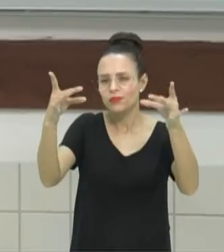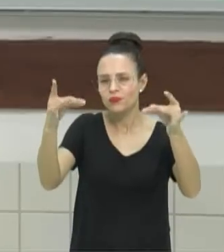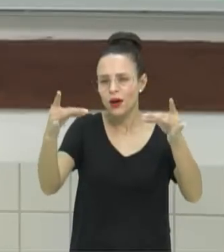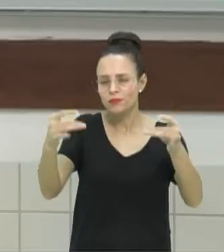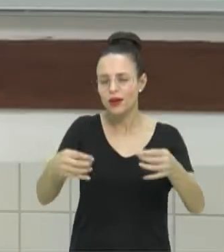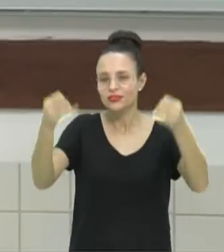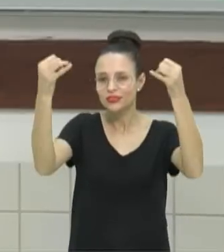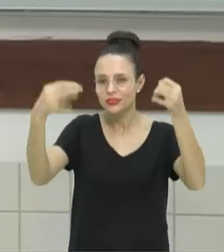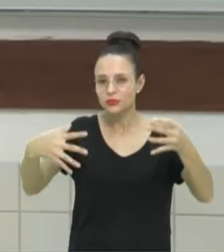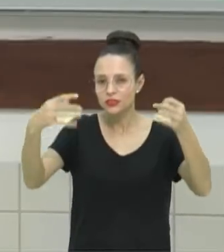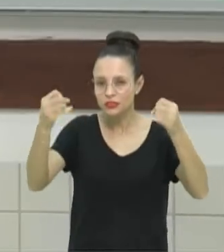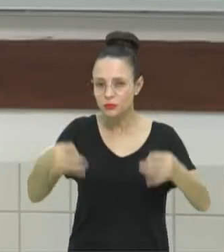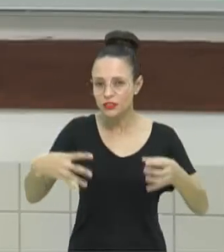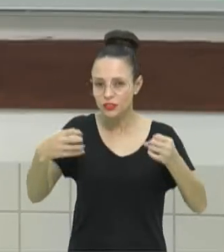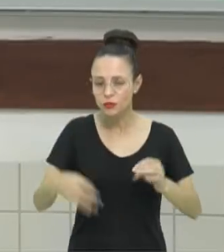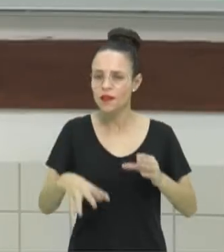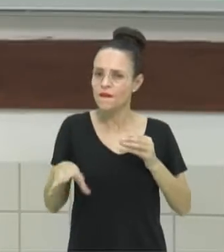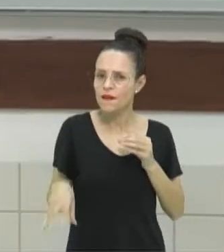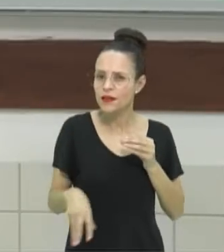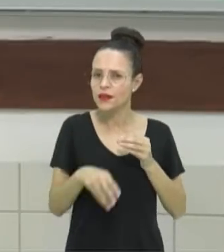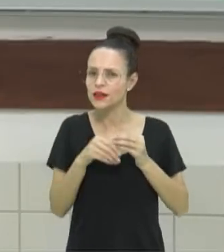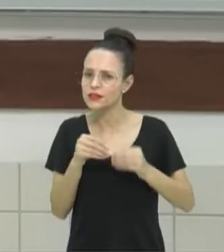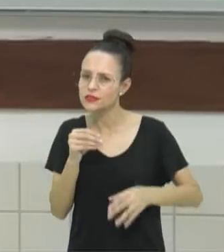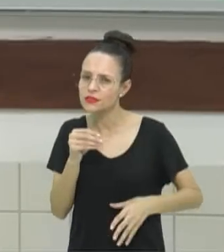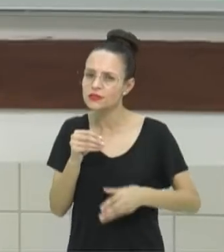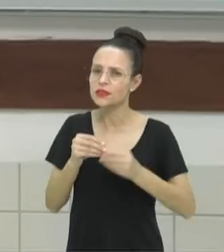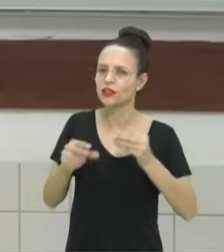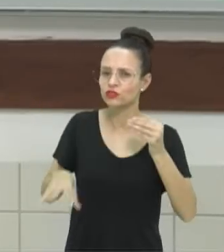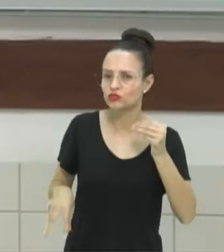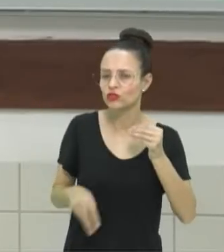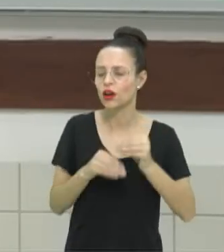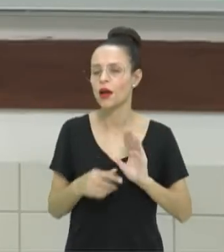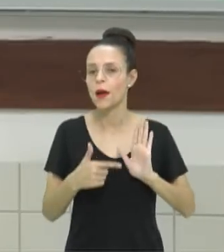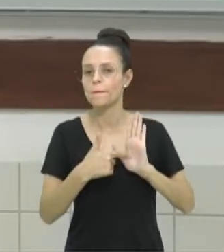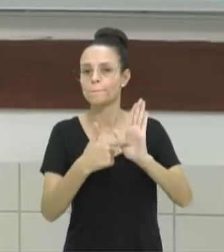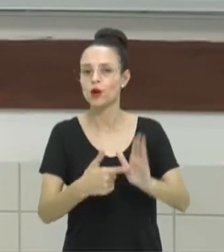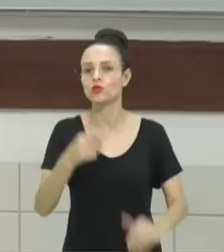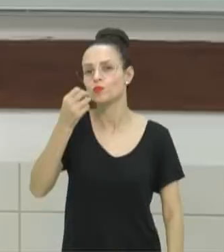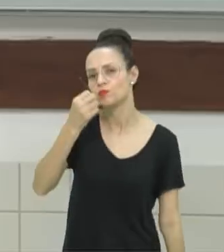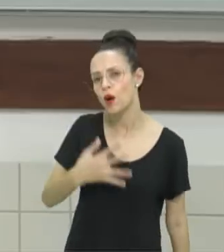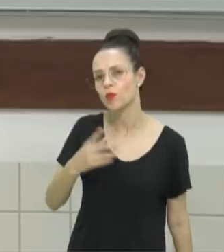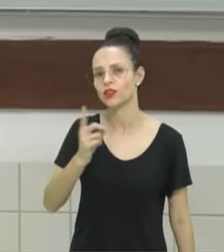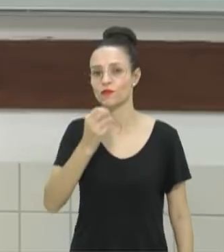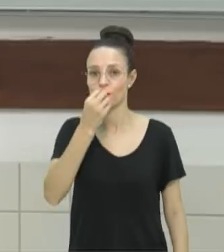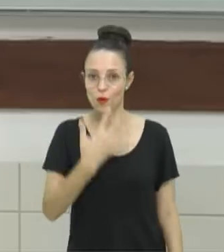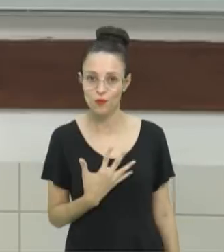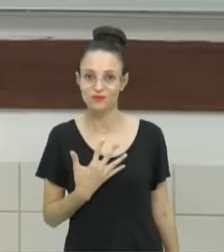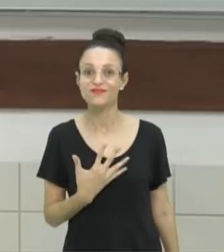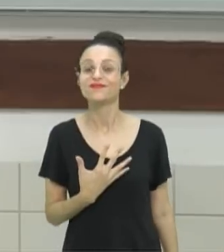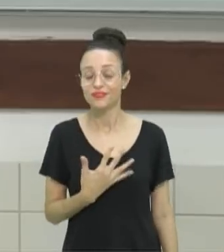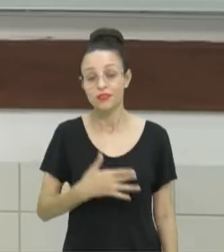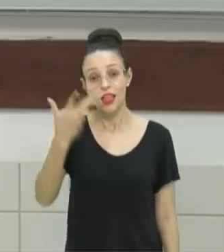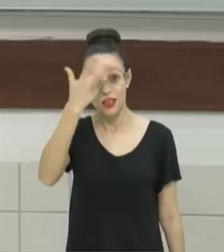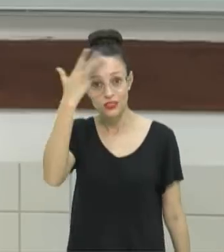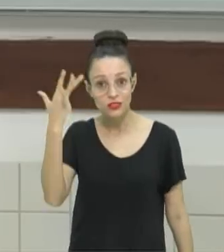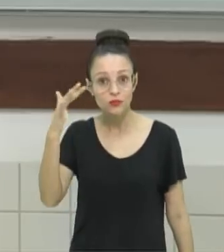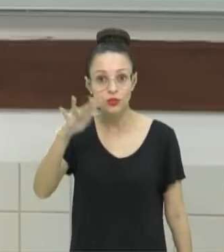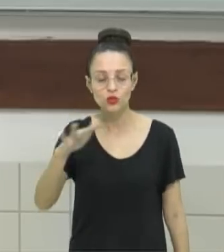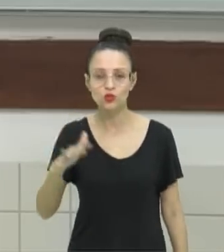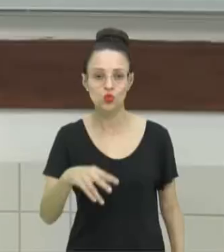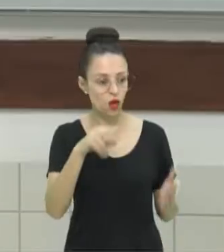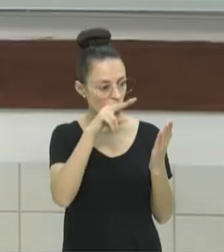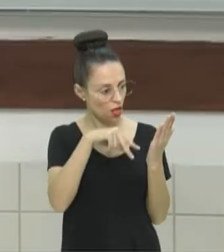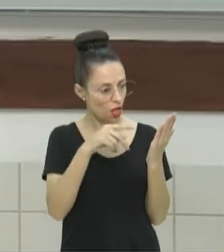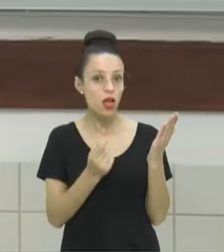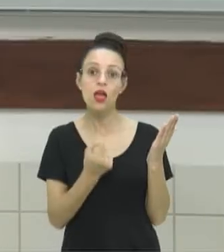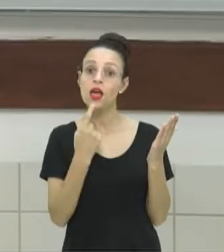os lugares que eu estive, que eu acrescente informações, que eu mostre o que foi bom, o que não foi bom, para que isso chame a atenção